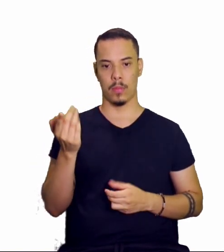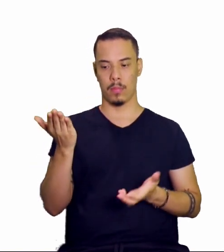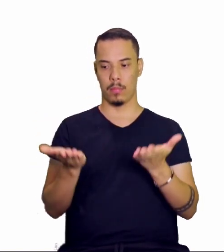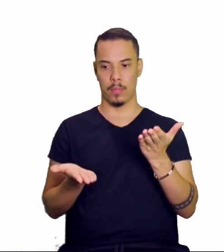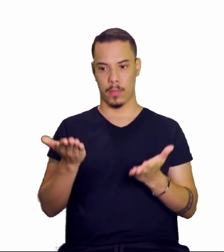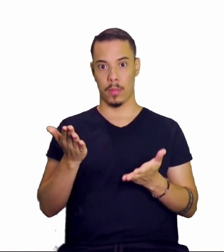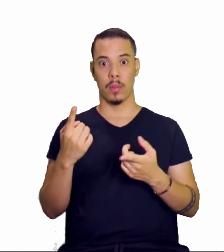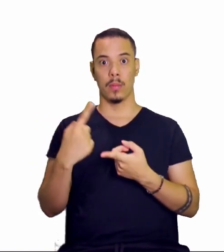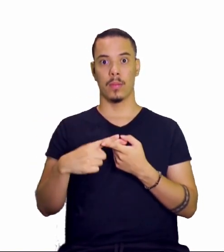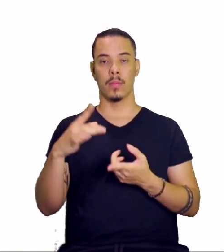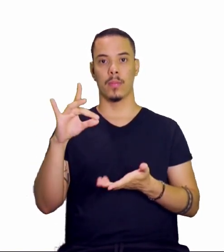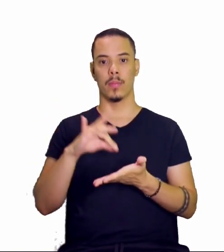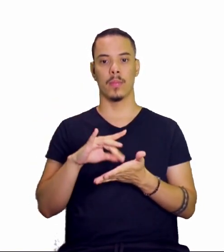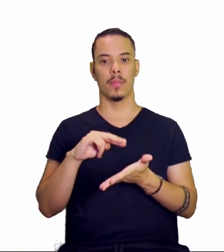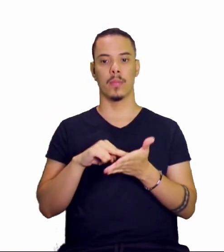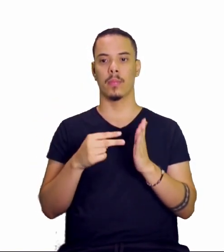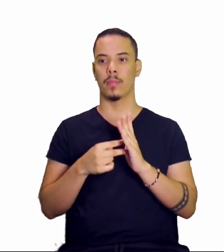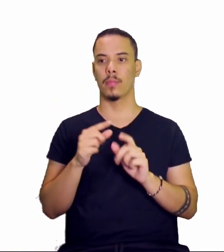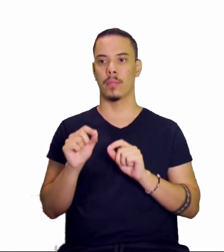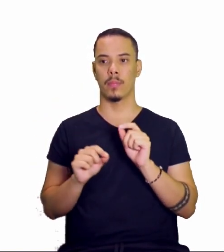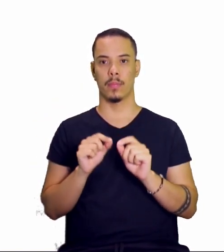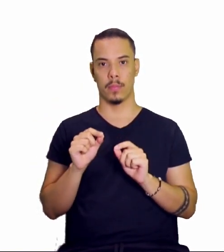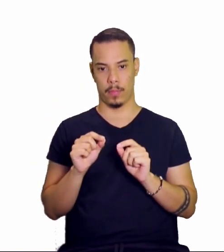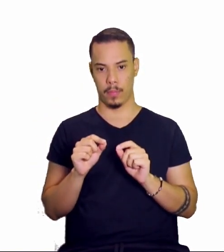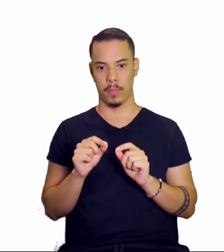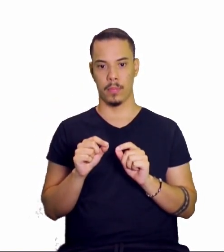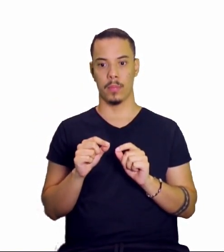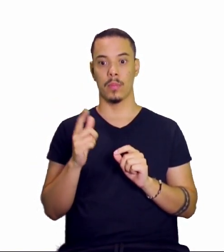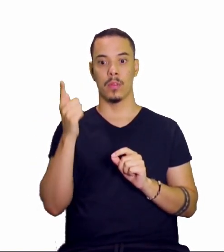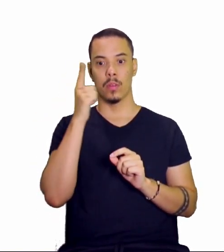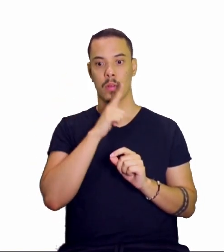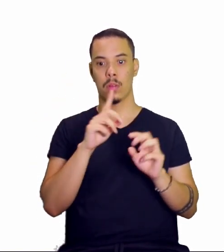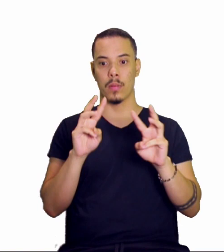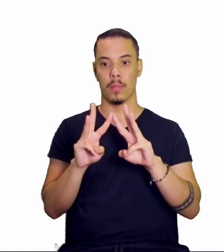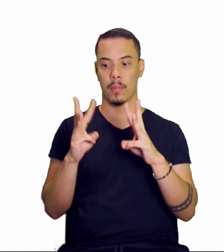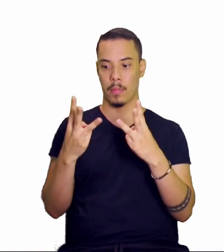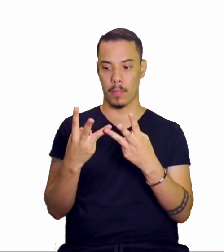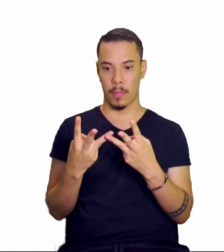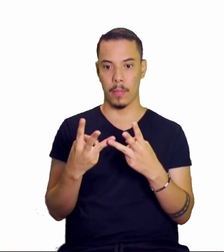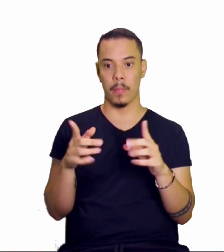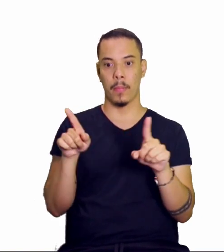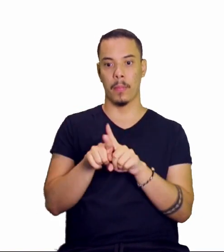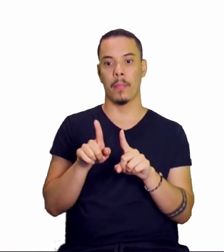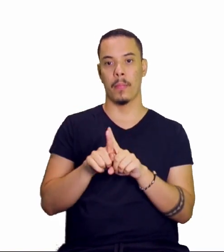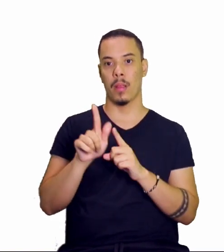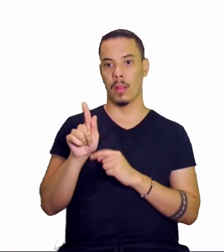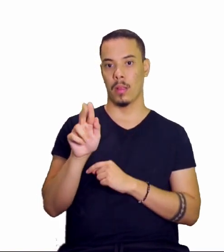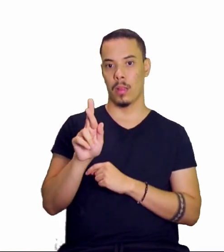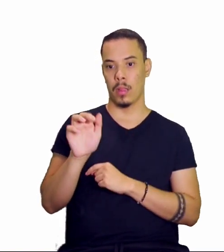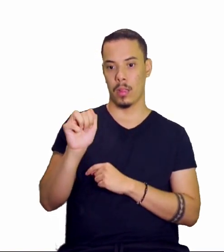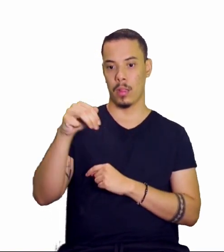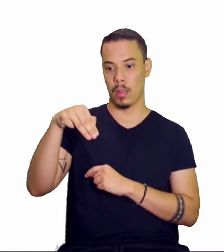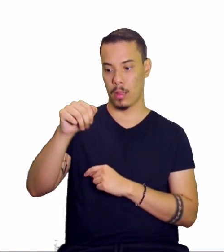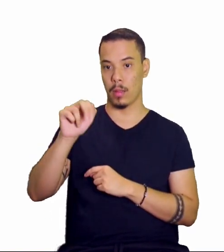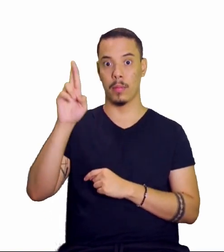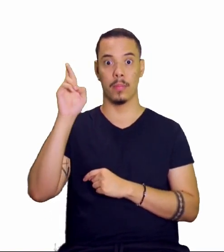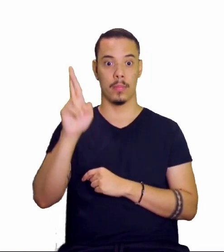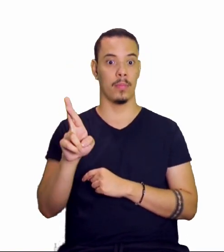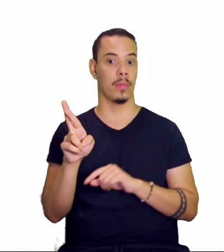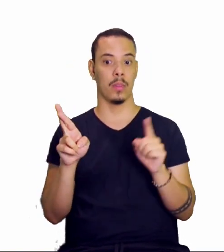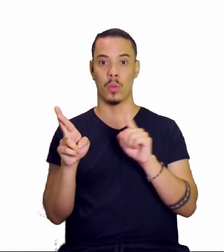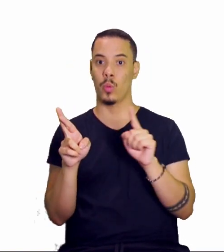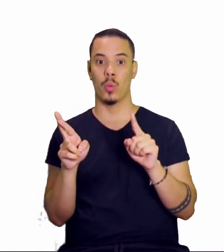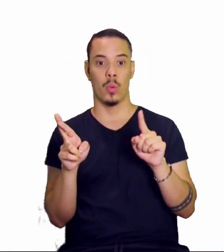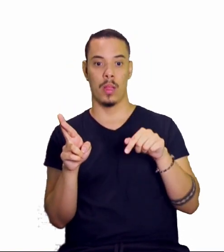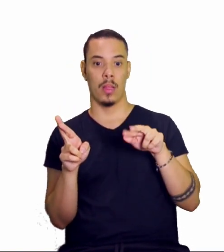na verdade, para medir a massa a gente utiliza, né? E o grama é a referência, e não o